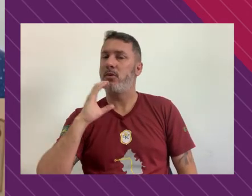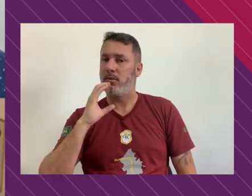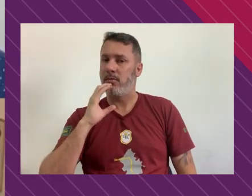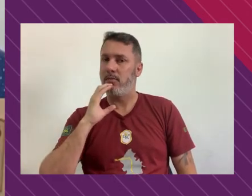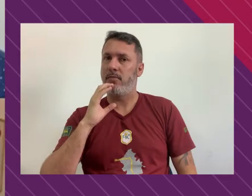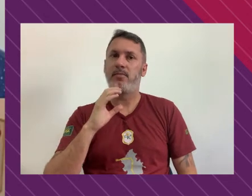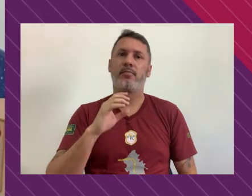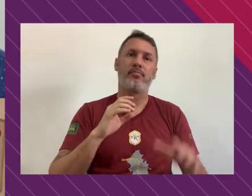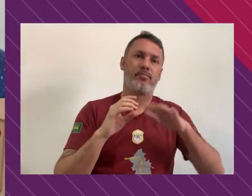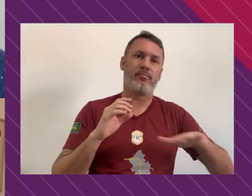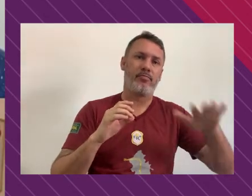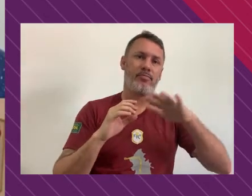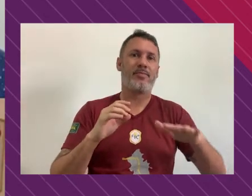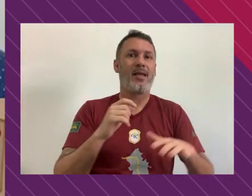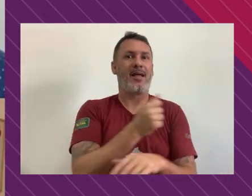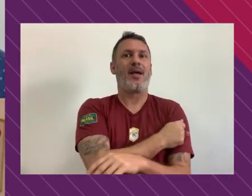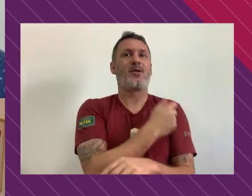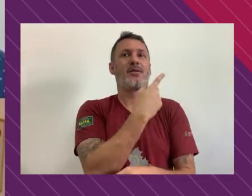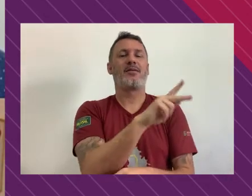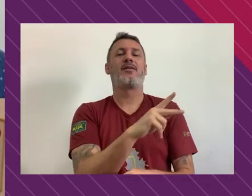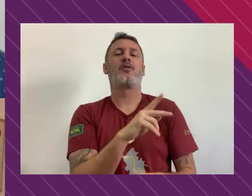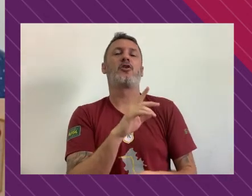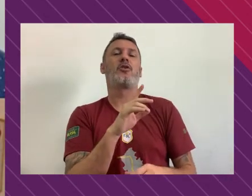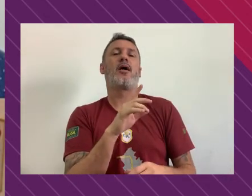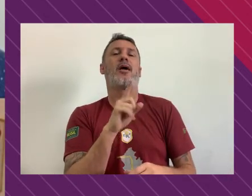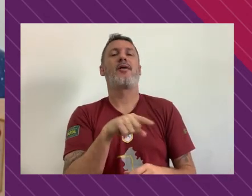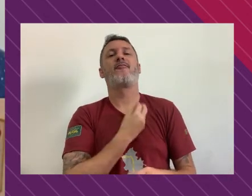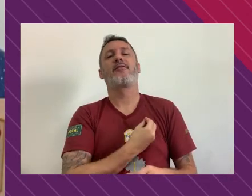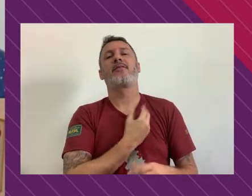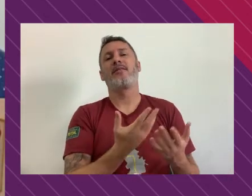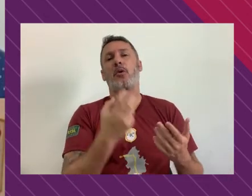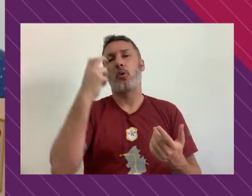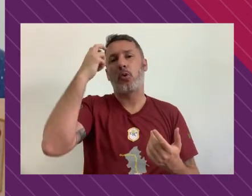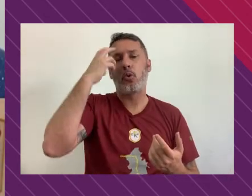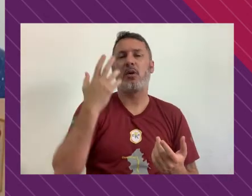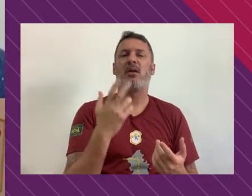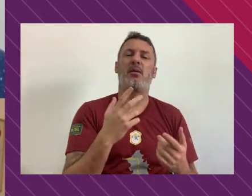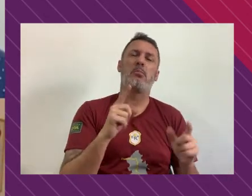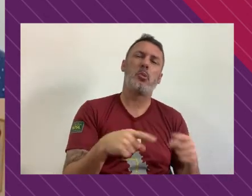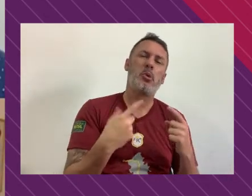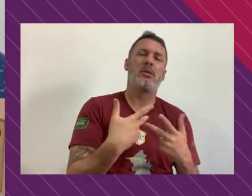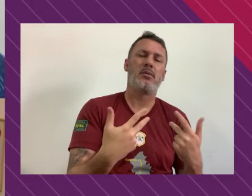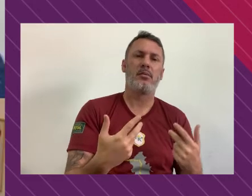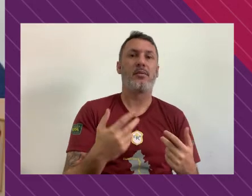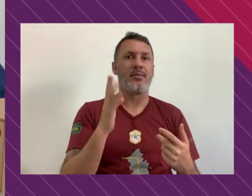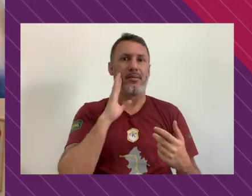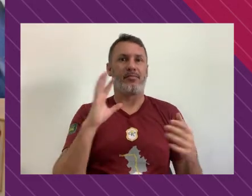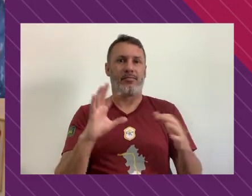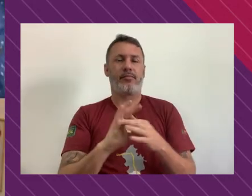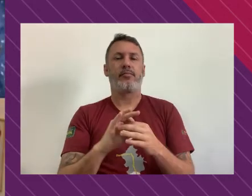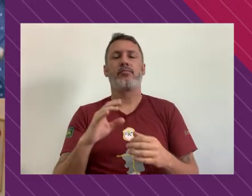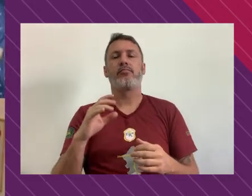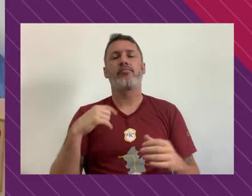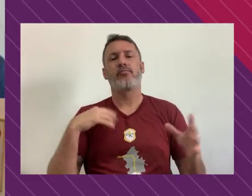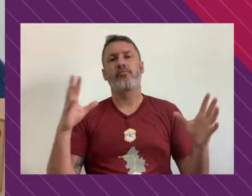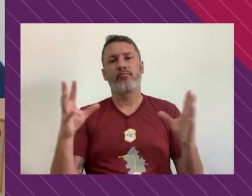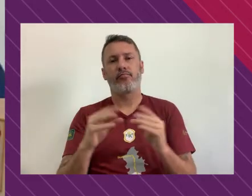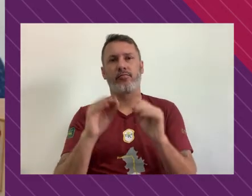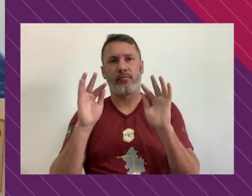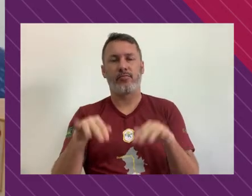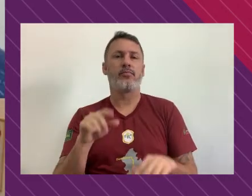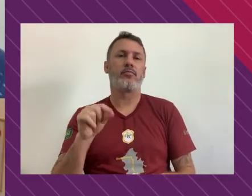eu quero que vocês nos ajudem a encontrar mulheres, pessoas negras que trabalhem com tecnologia, porque essas